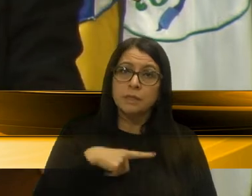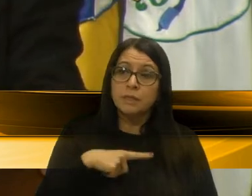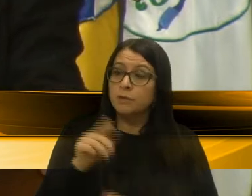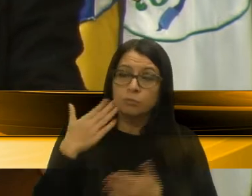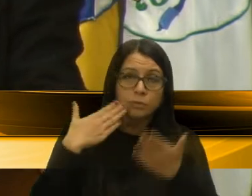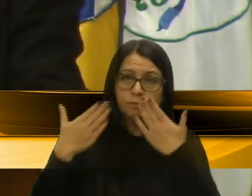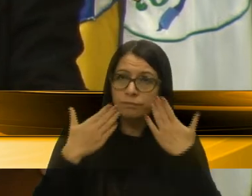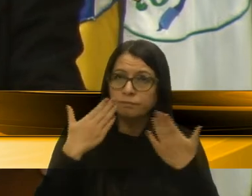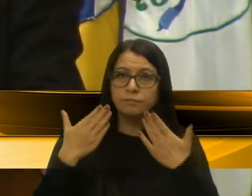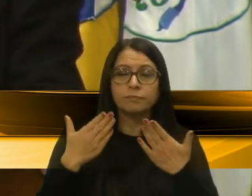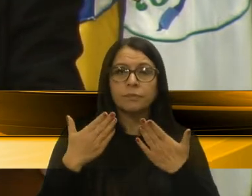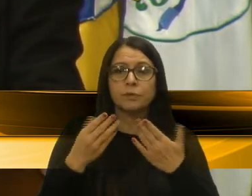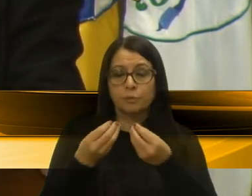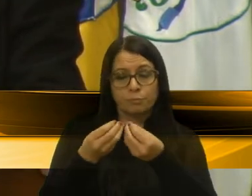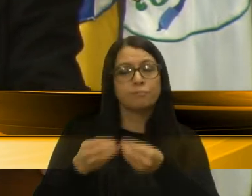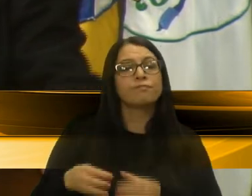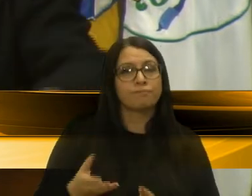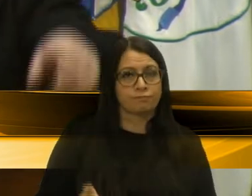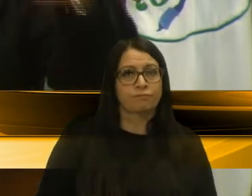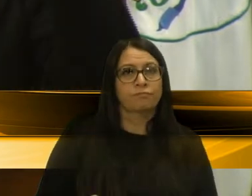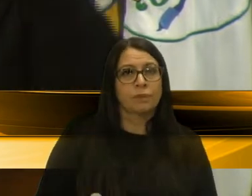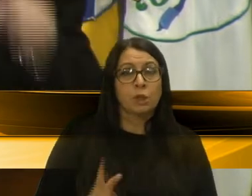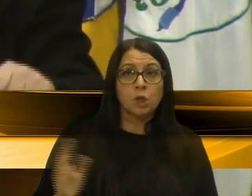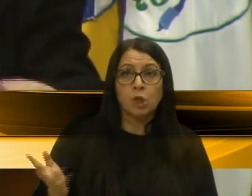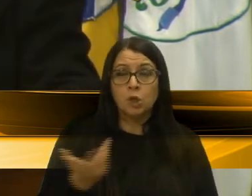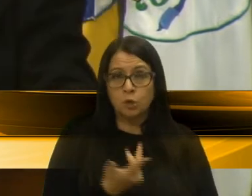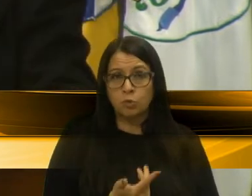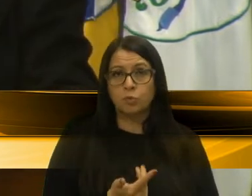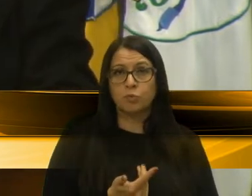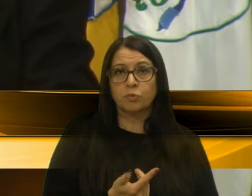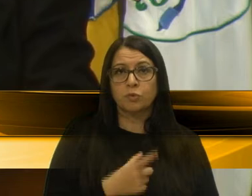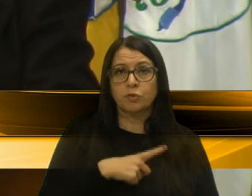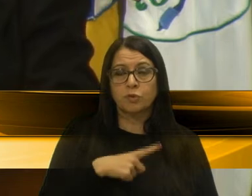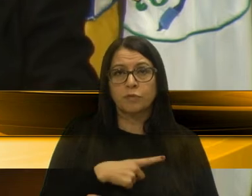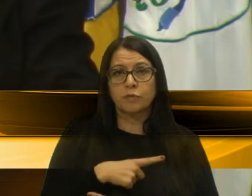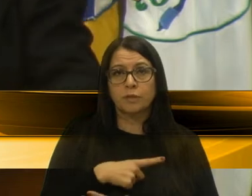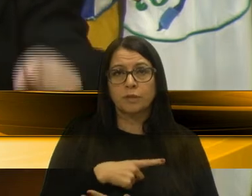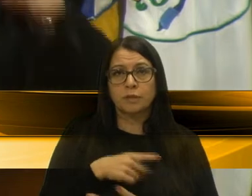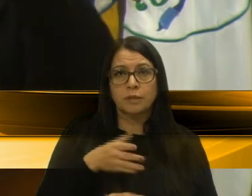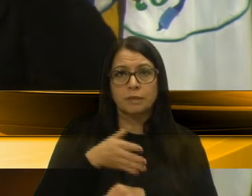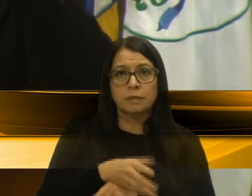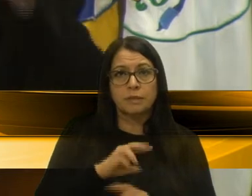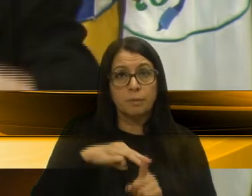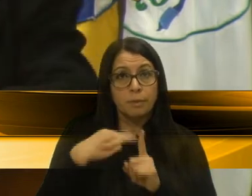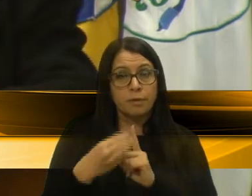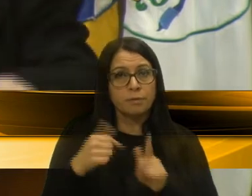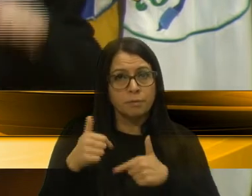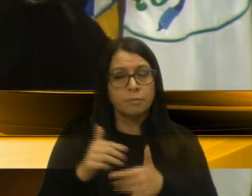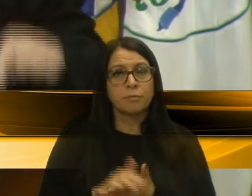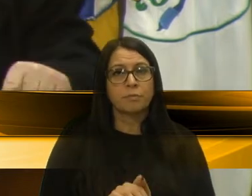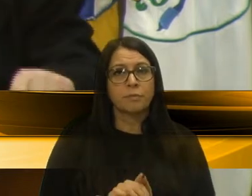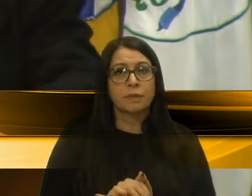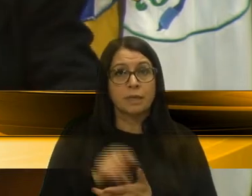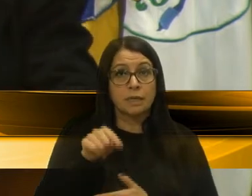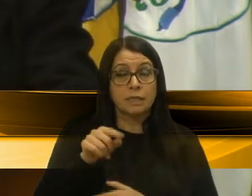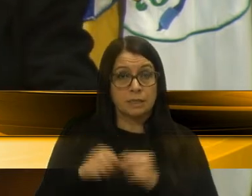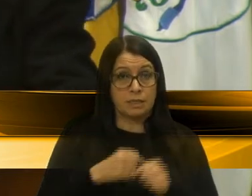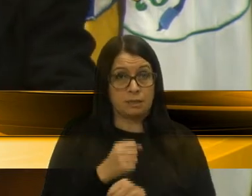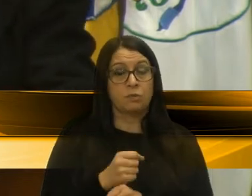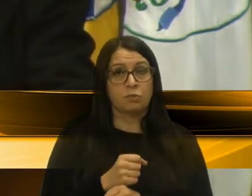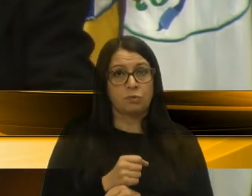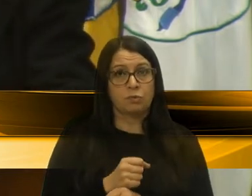dúvida nenhuma, prejudicados. Todos aqueles que estiverem ingressando no mercado de trabalho neste